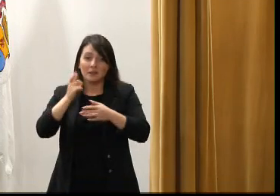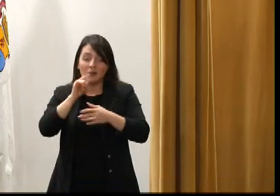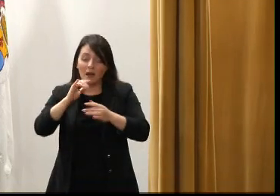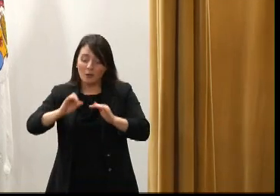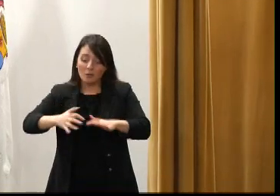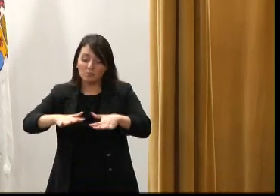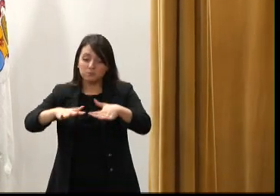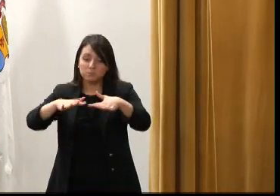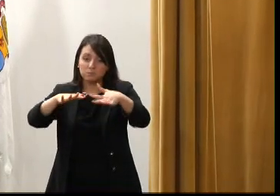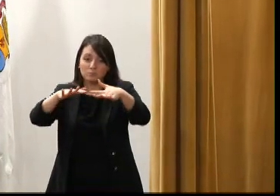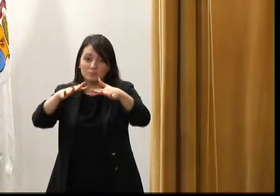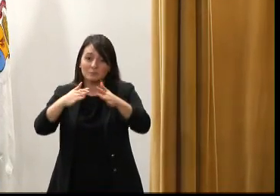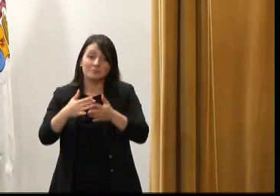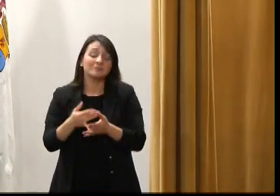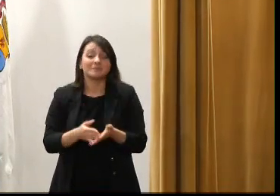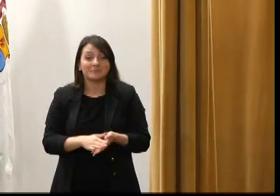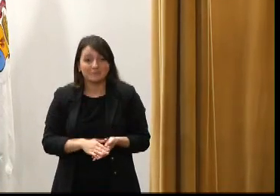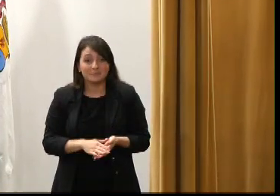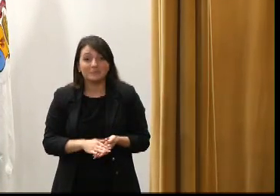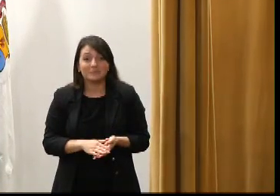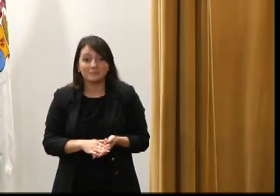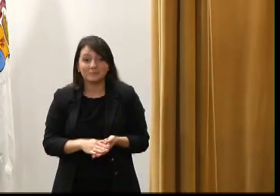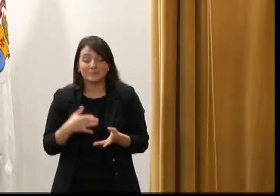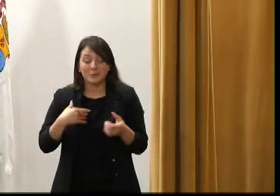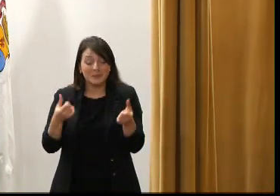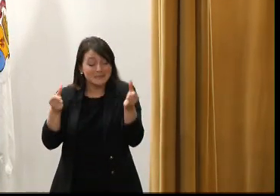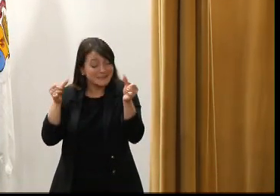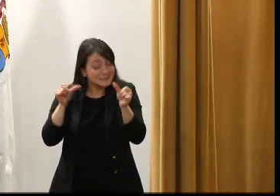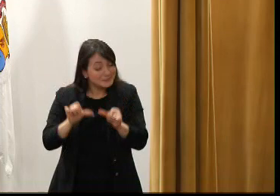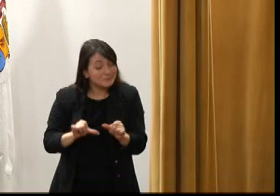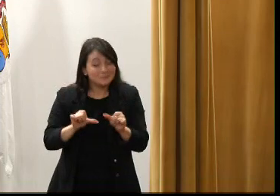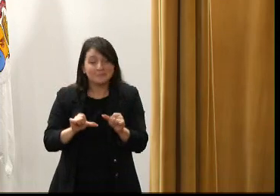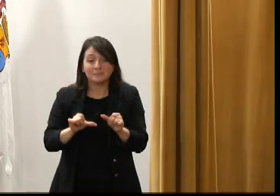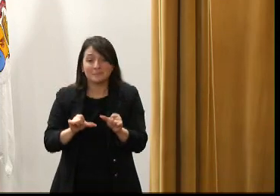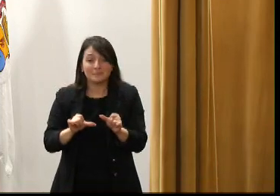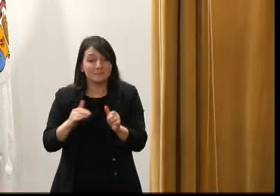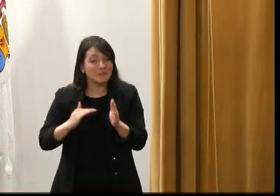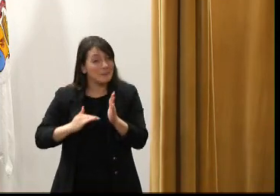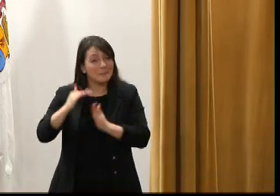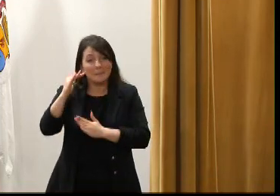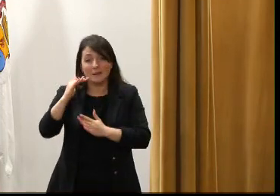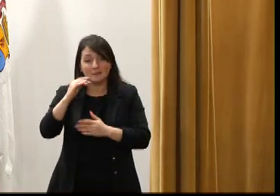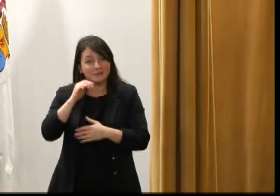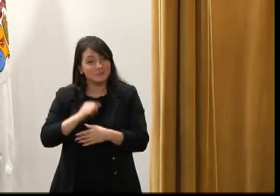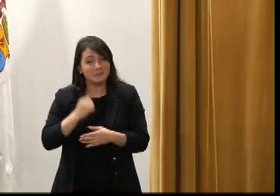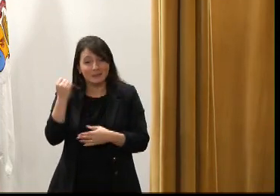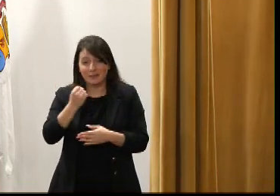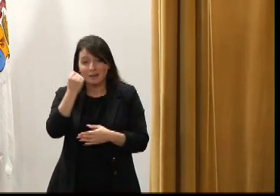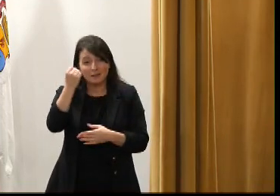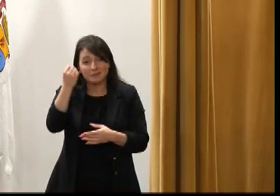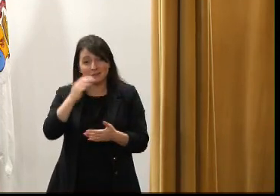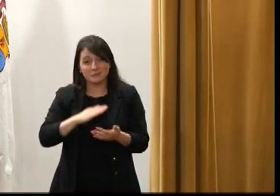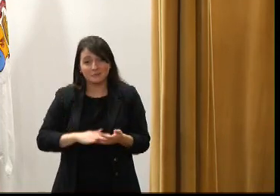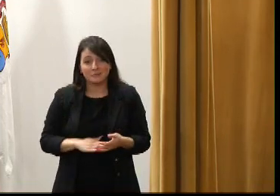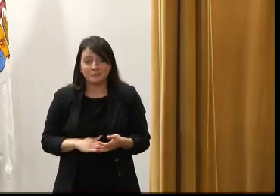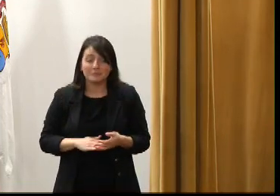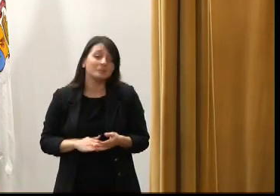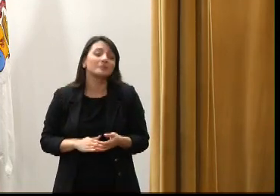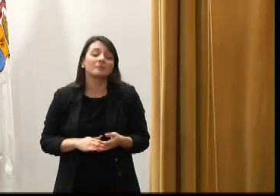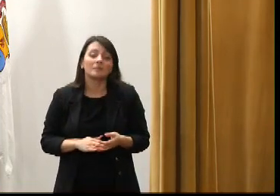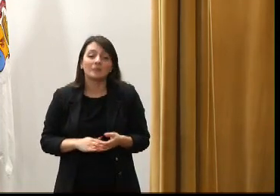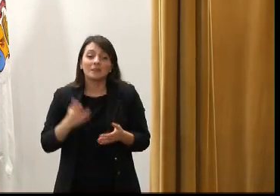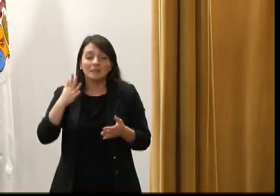situação crítica máxima que nós temos no nosso sistema, então, hidrológico, no vaso, aqui